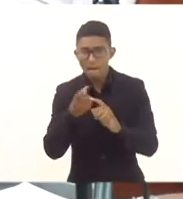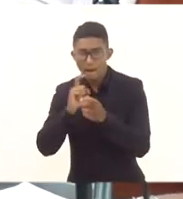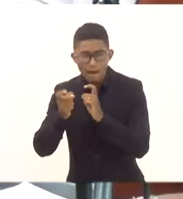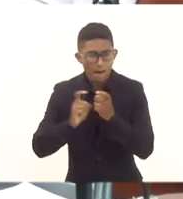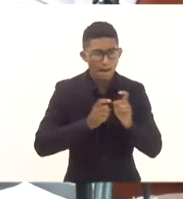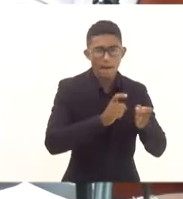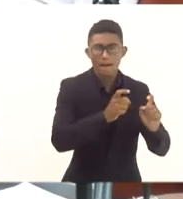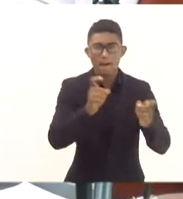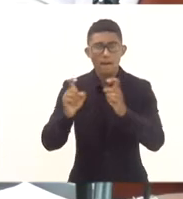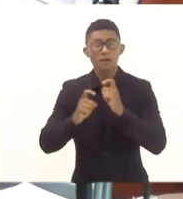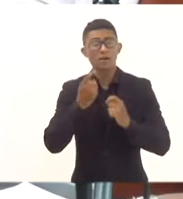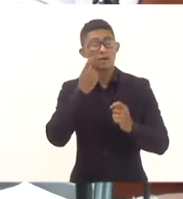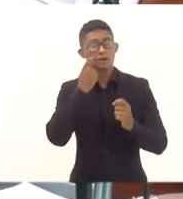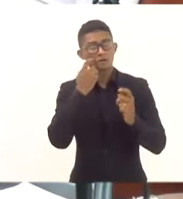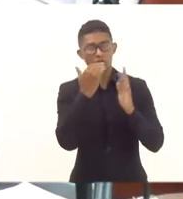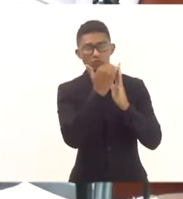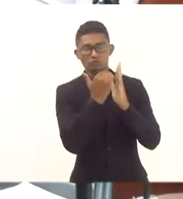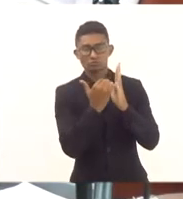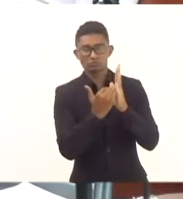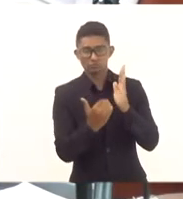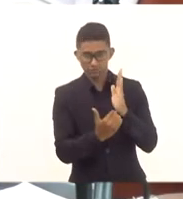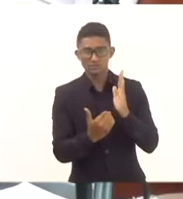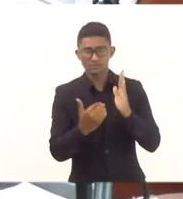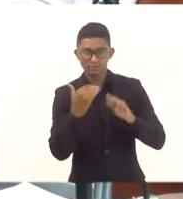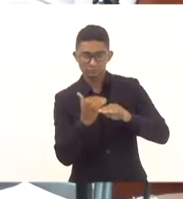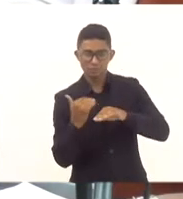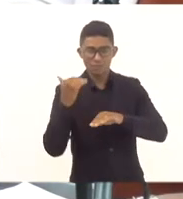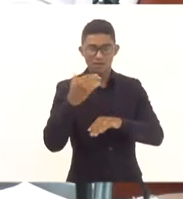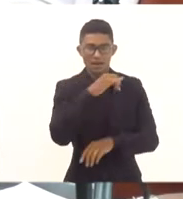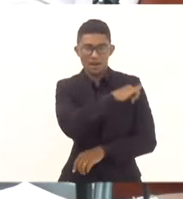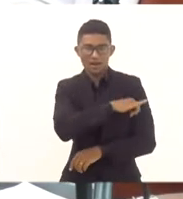em relação ao super RJ as